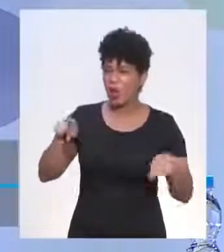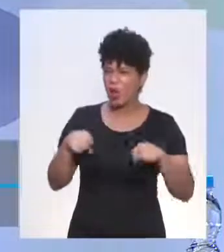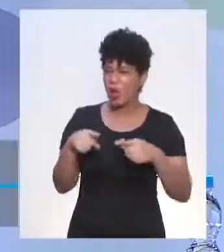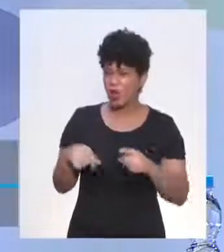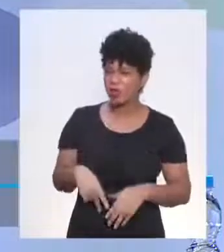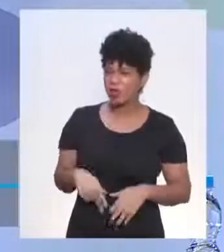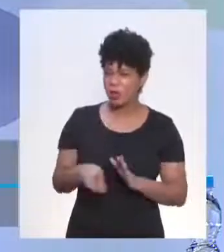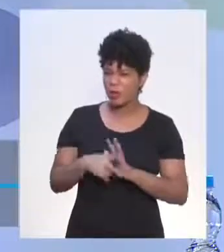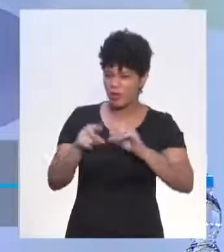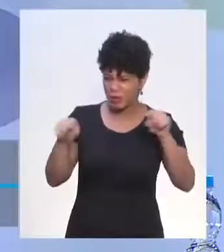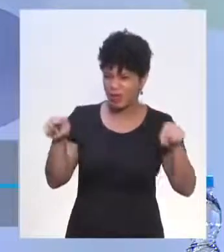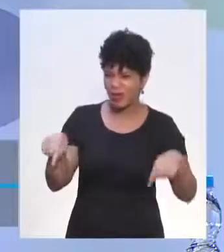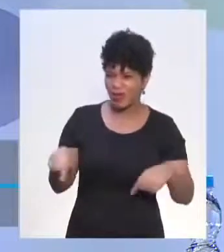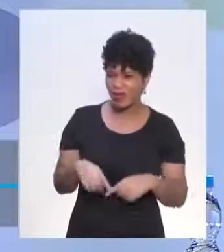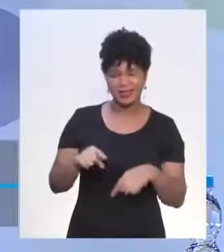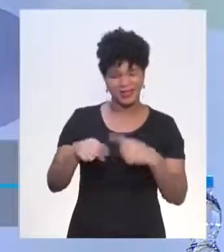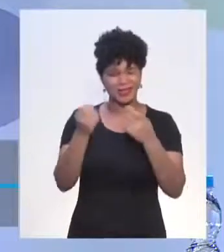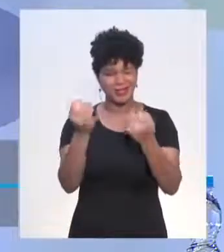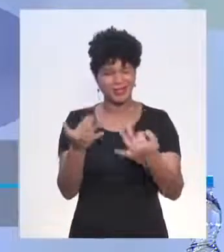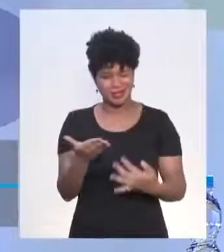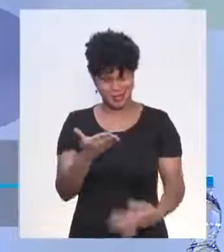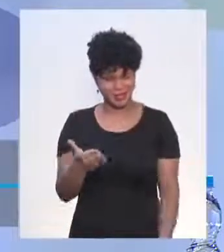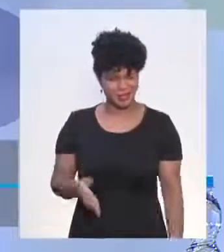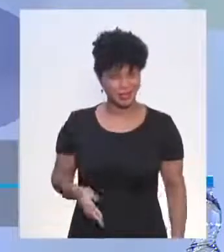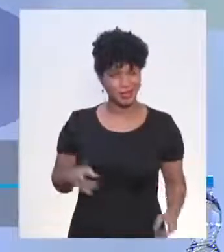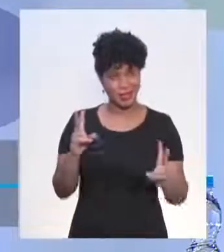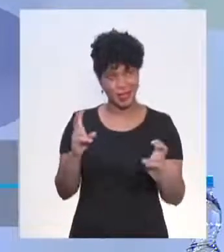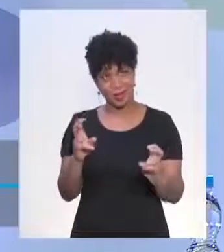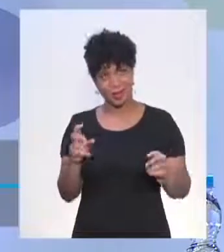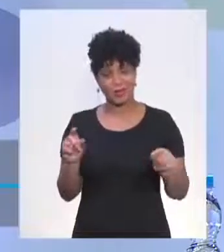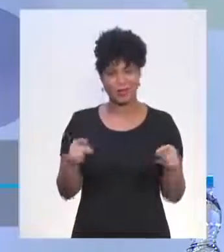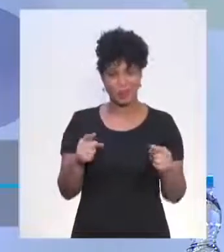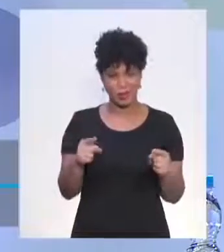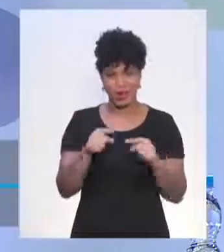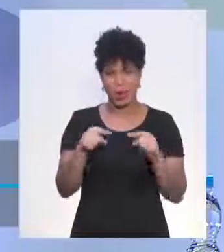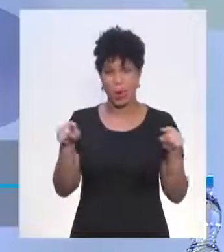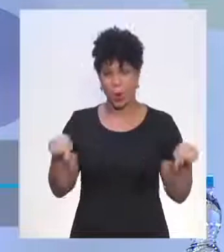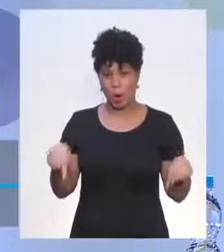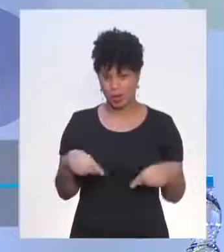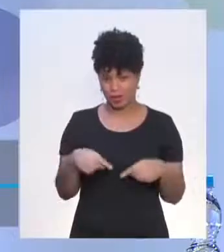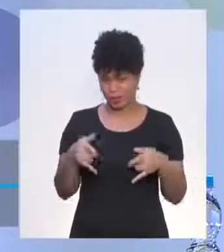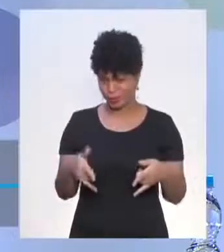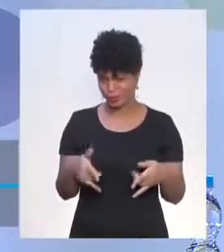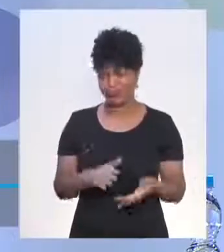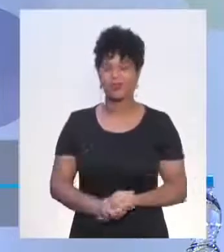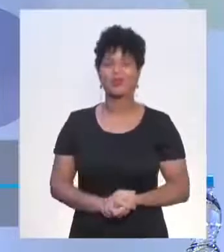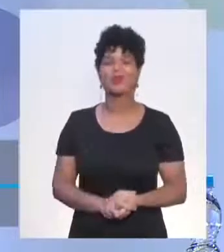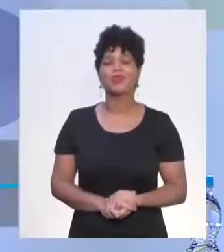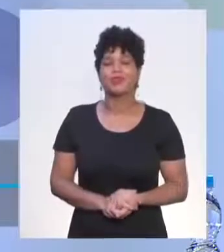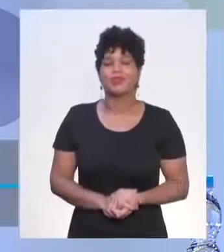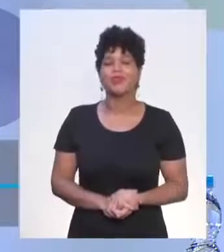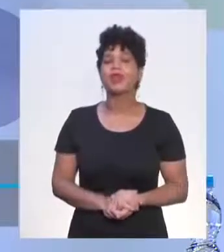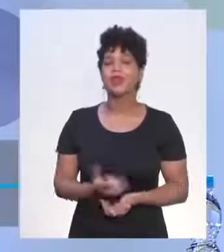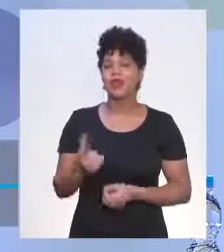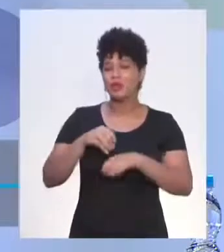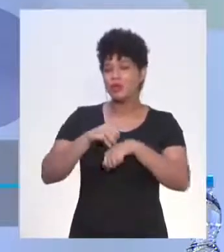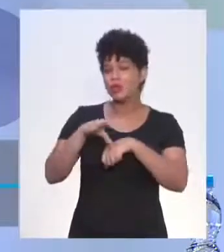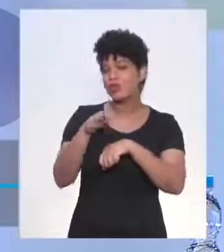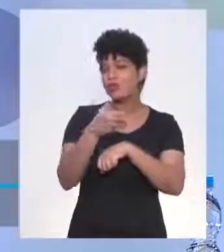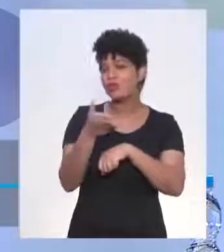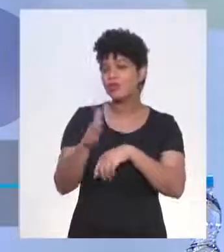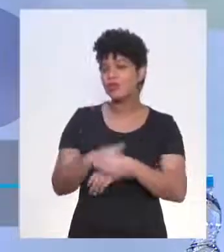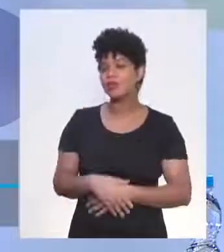quarto do irmão mas já já a gente Conta essa história para vocês então já como deviam diriam os nossos todos fica a dica